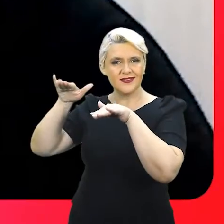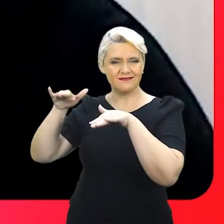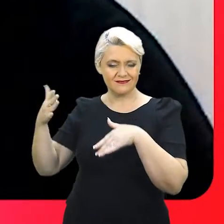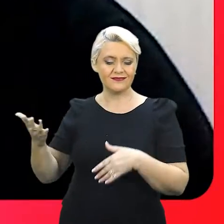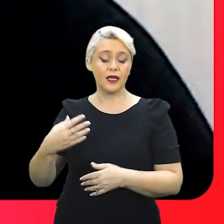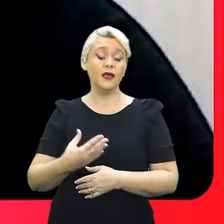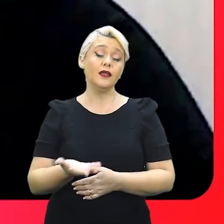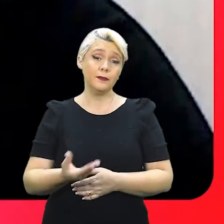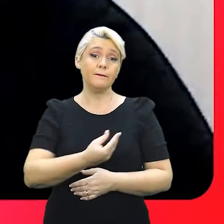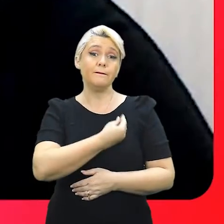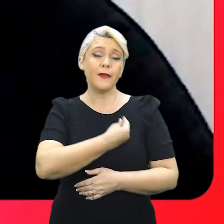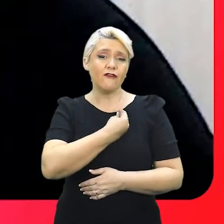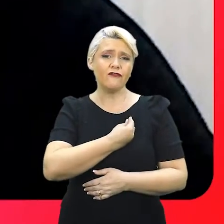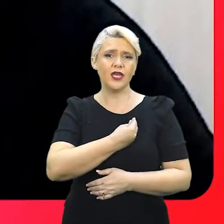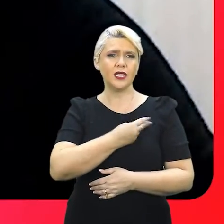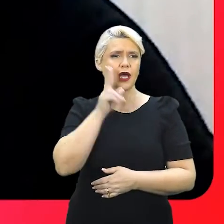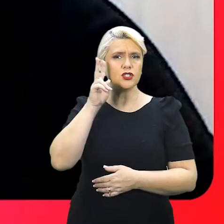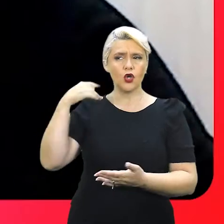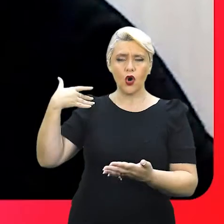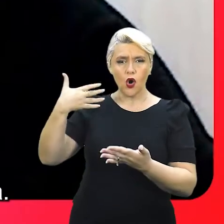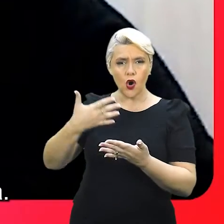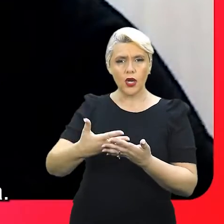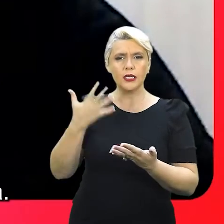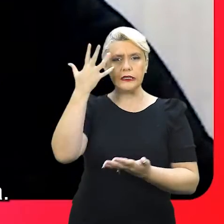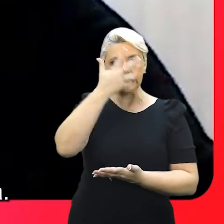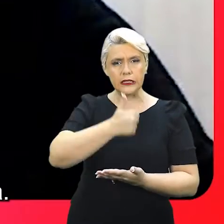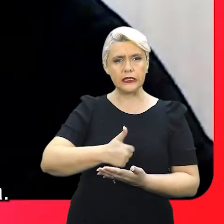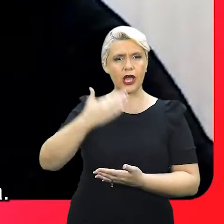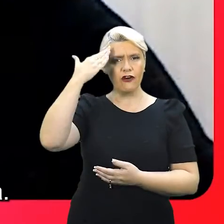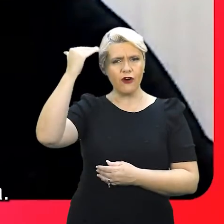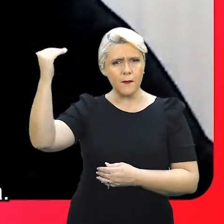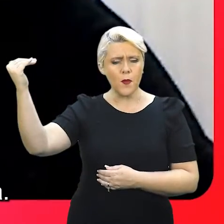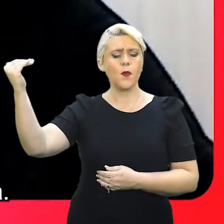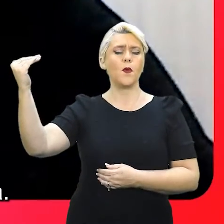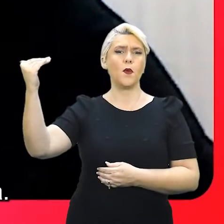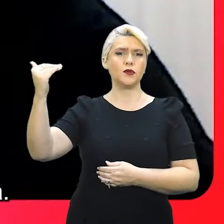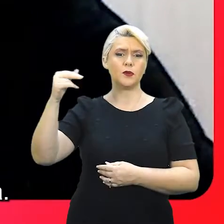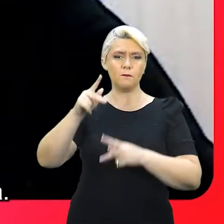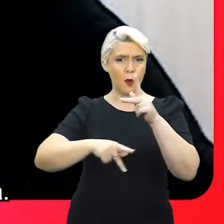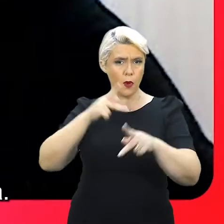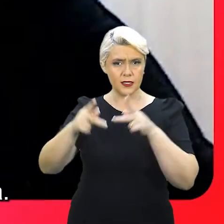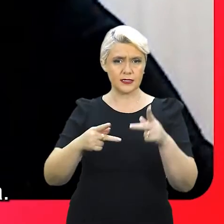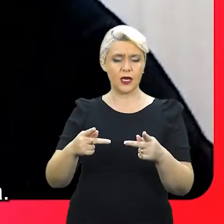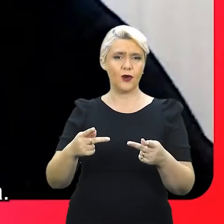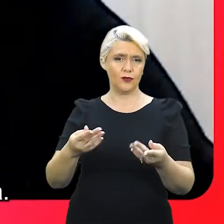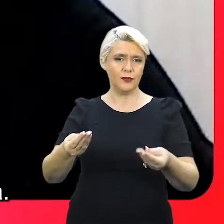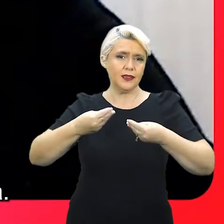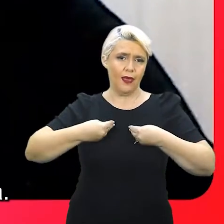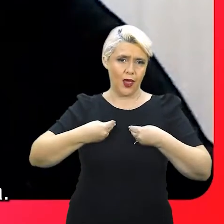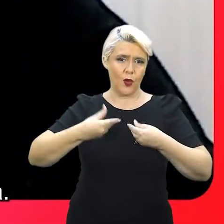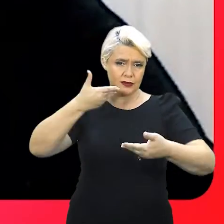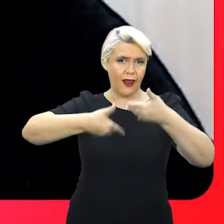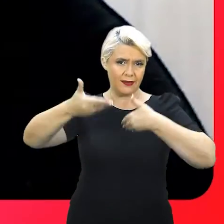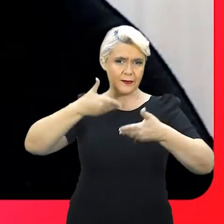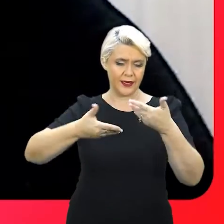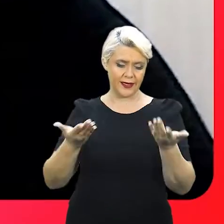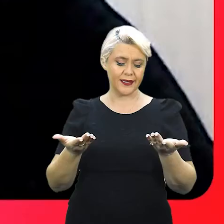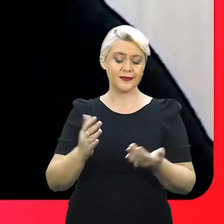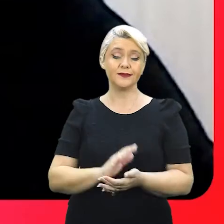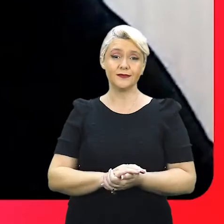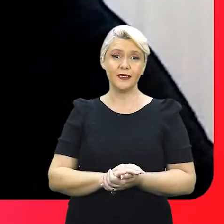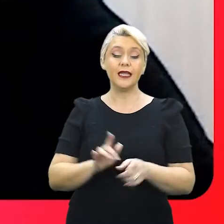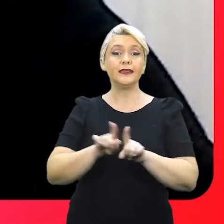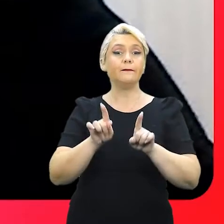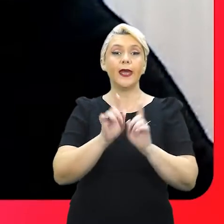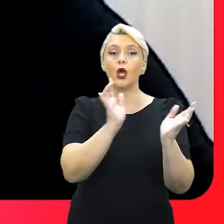e uma vida muito bonita pela audiência, a forma como a população goiana me tratava, as torcidas